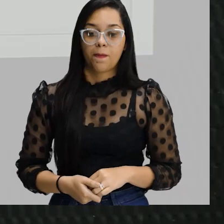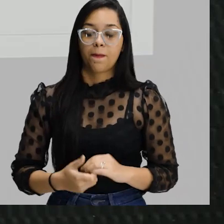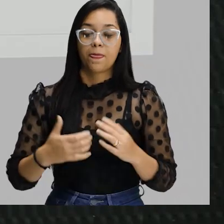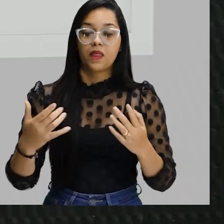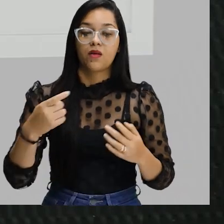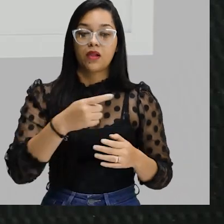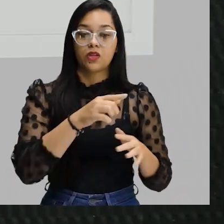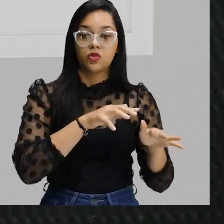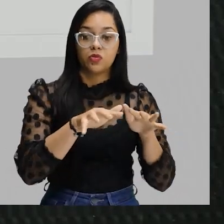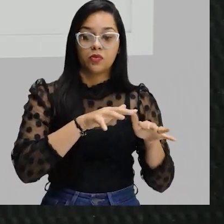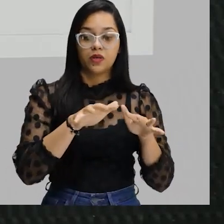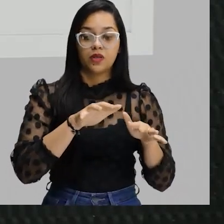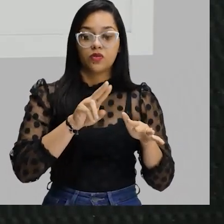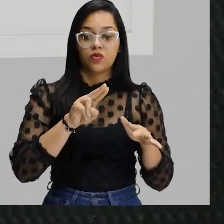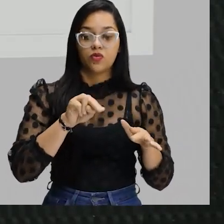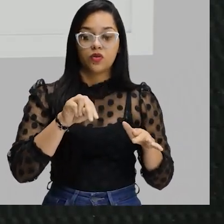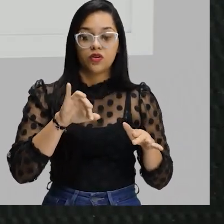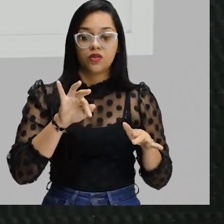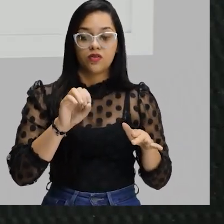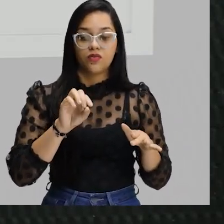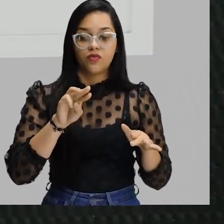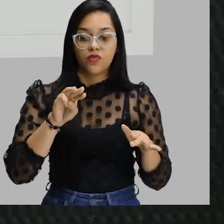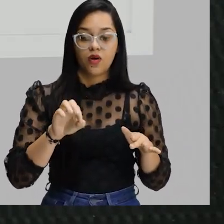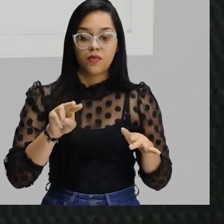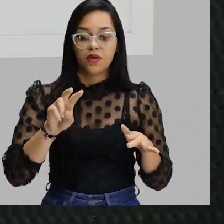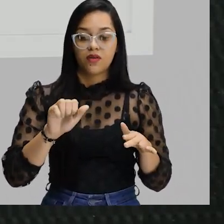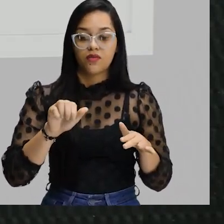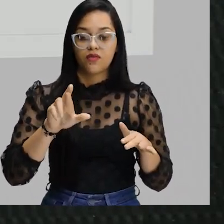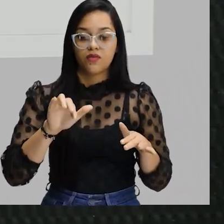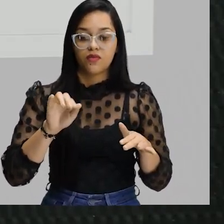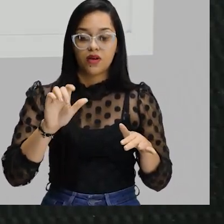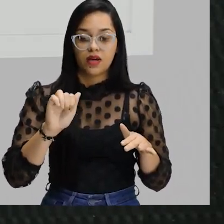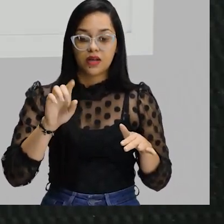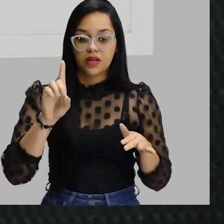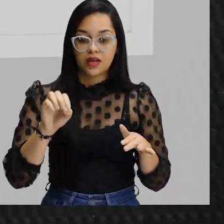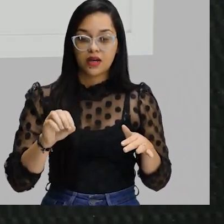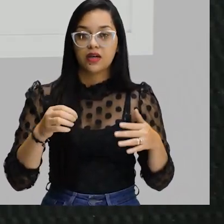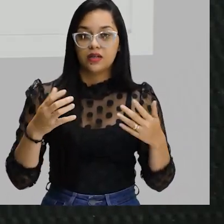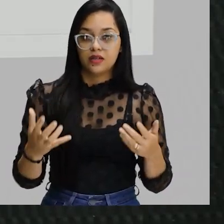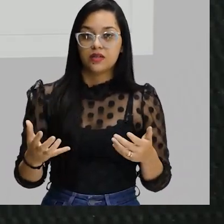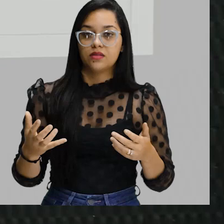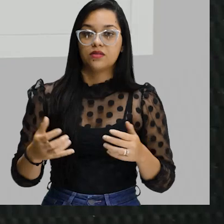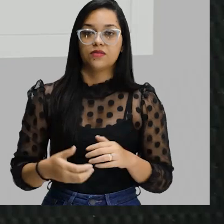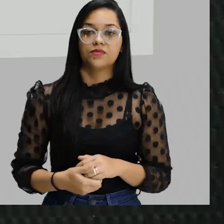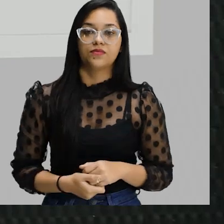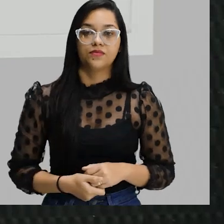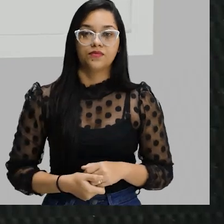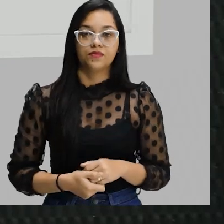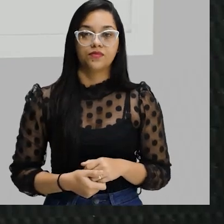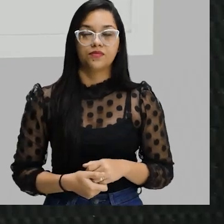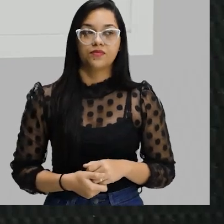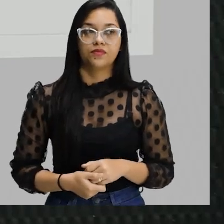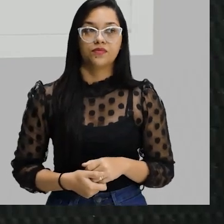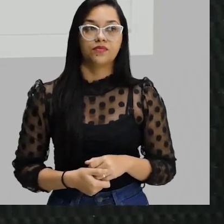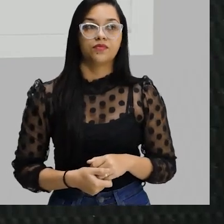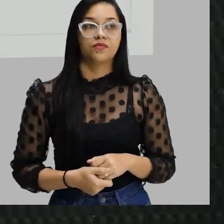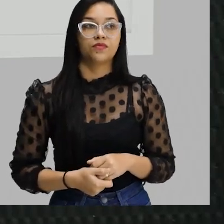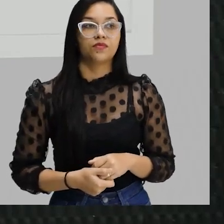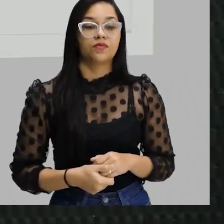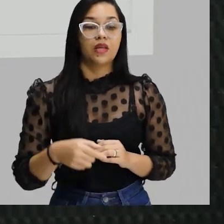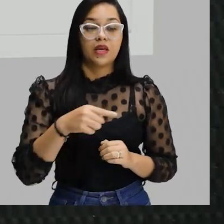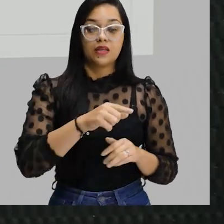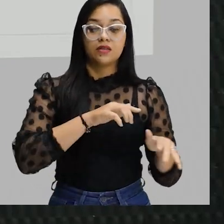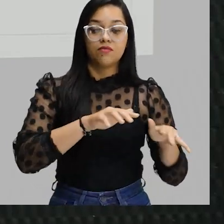Então, lá no movimento uniformemente variado, certo? Movimento uniformemente variado.